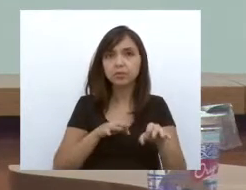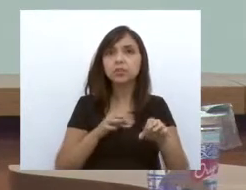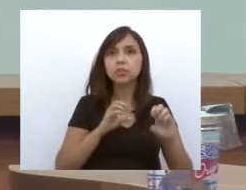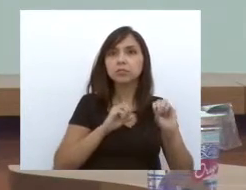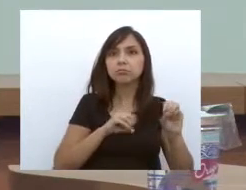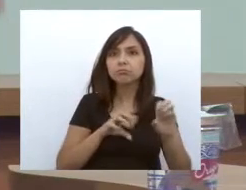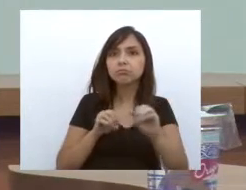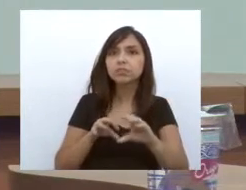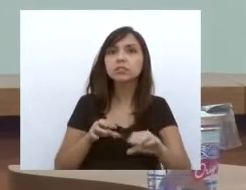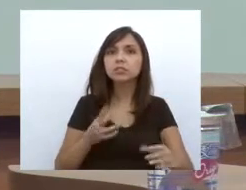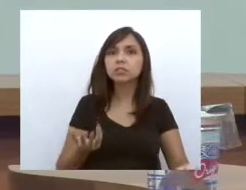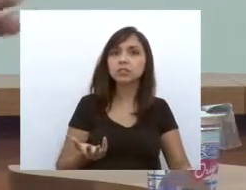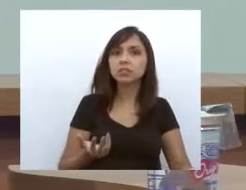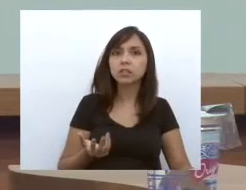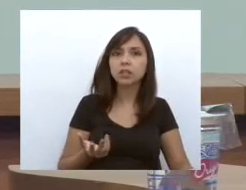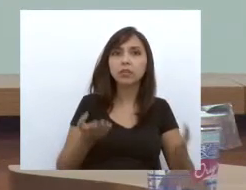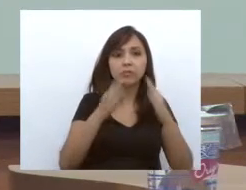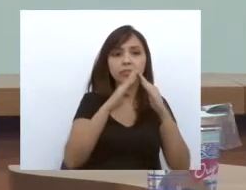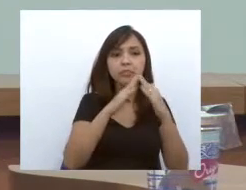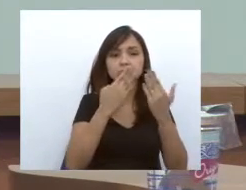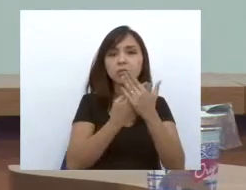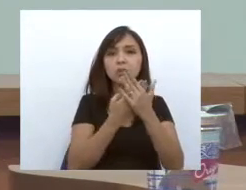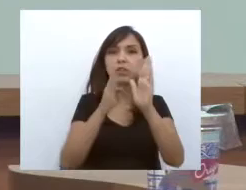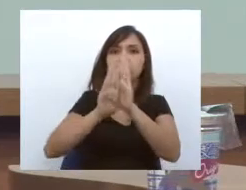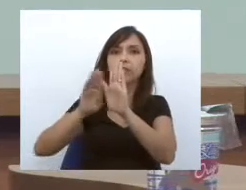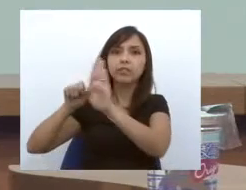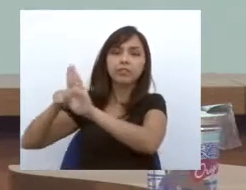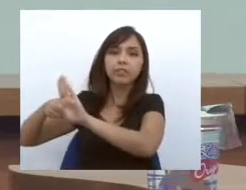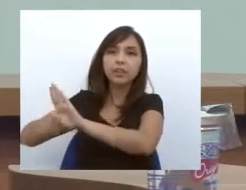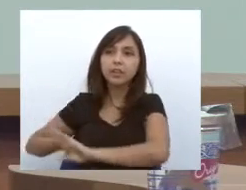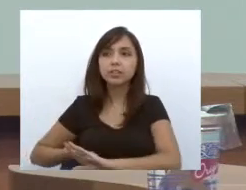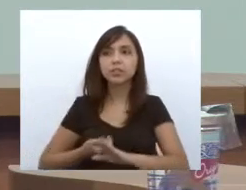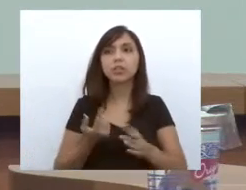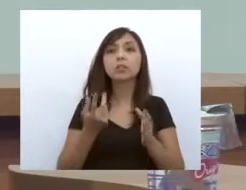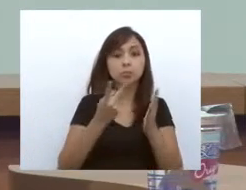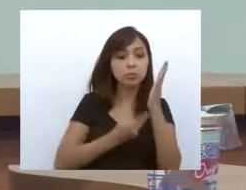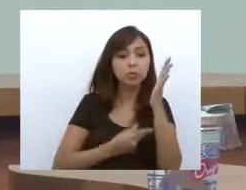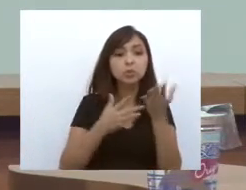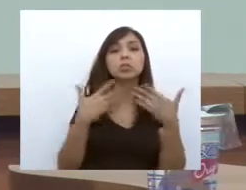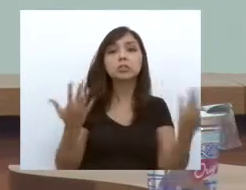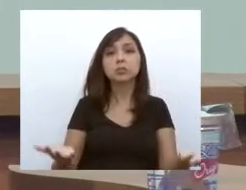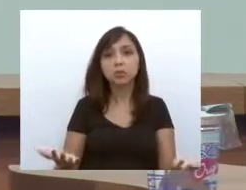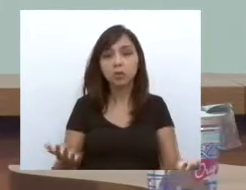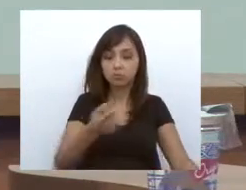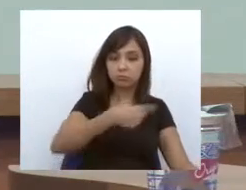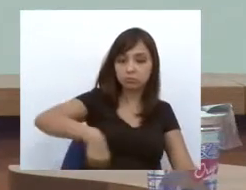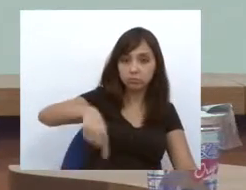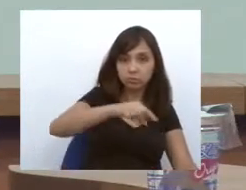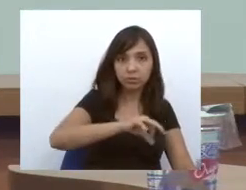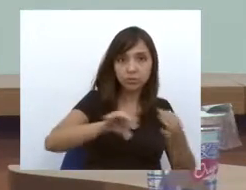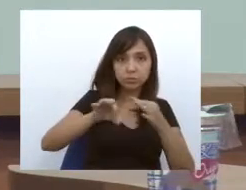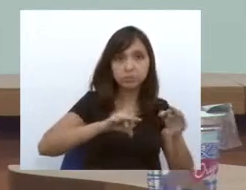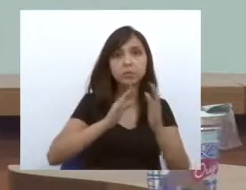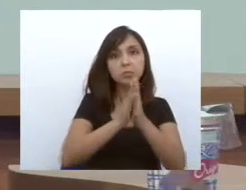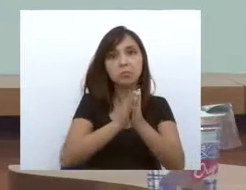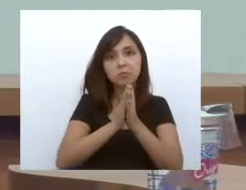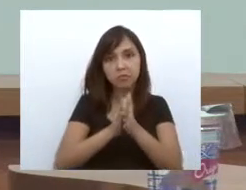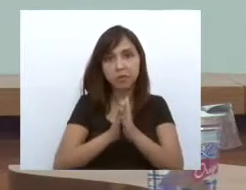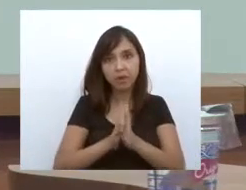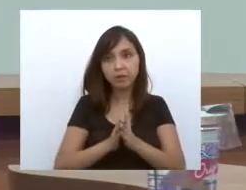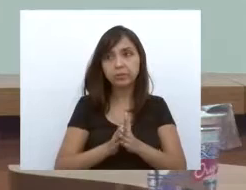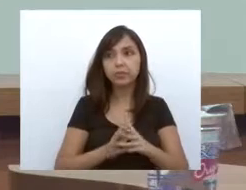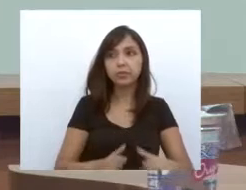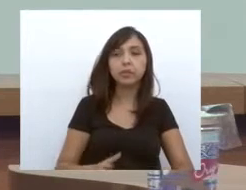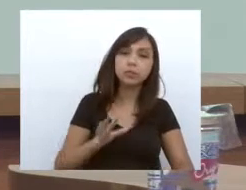que justifica o fechamento de escolas? Qual é o projeto? Nós fazemos um apelo aqui